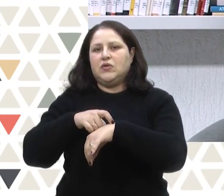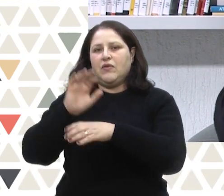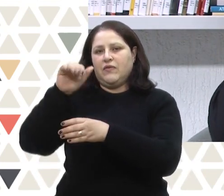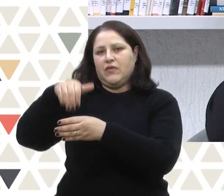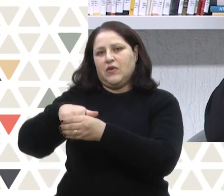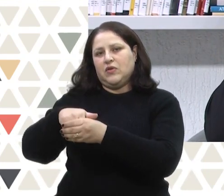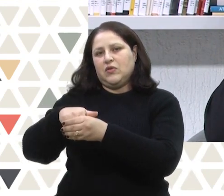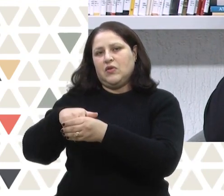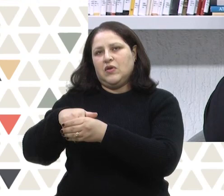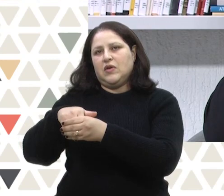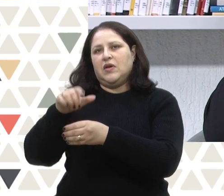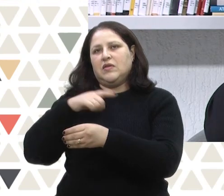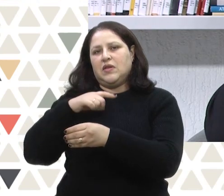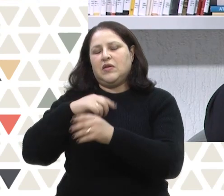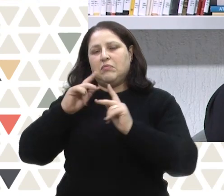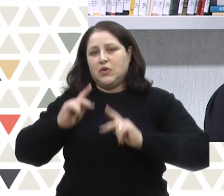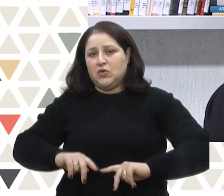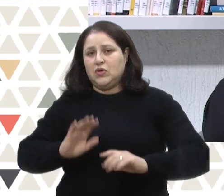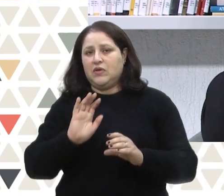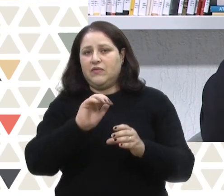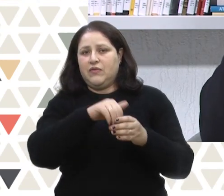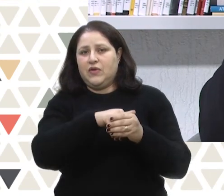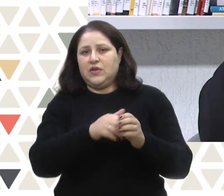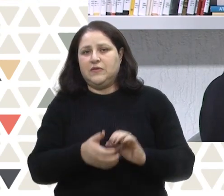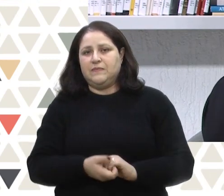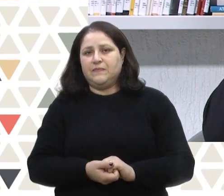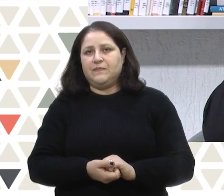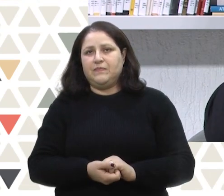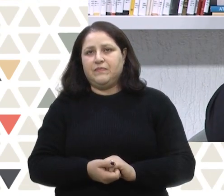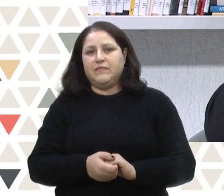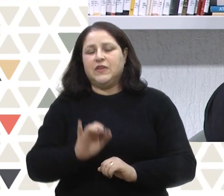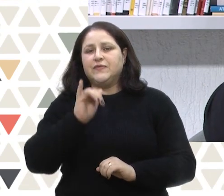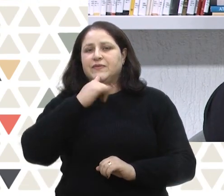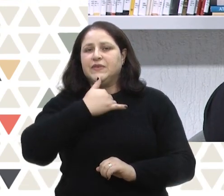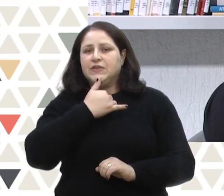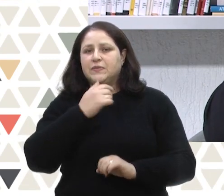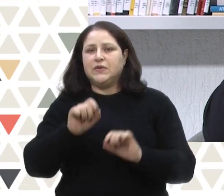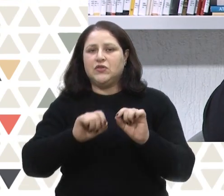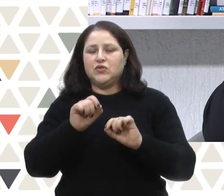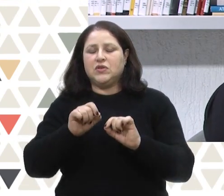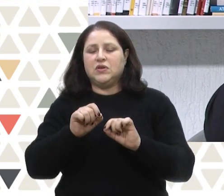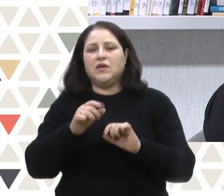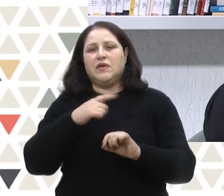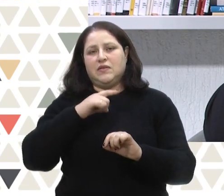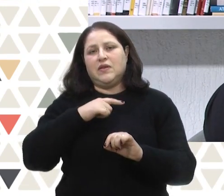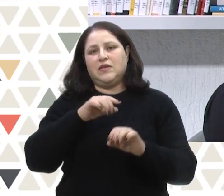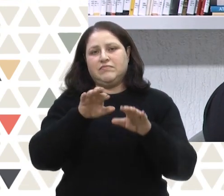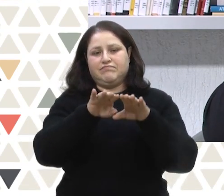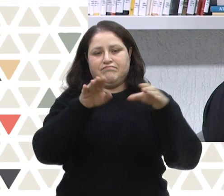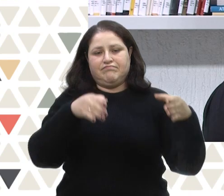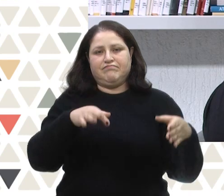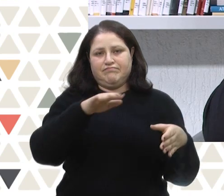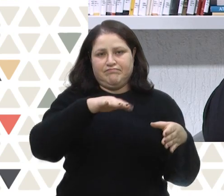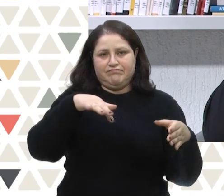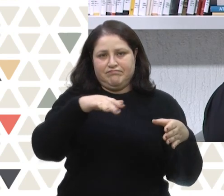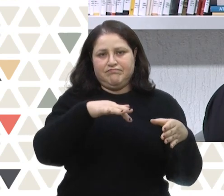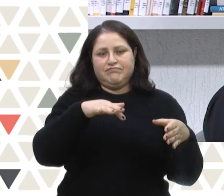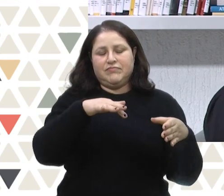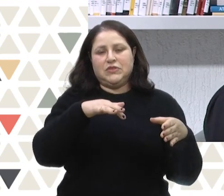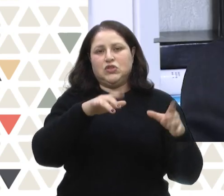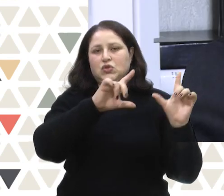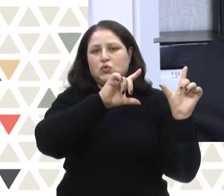aqueles votos dados pelos eleitores. E, infelizmente, mesmo com a urna eletrônica tendo